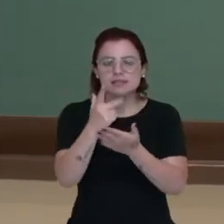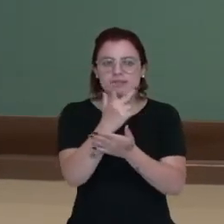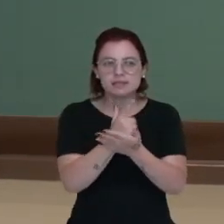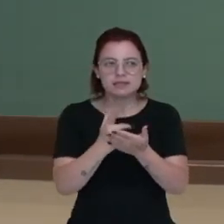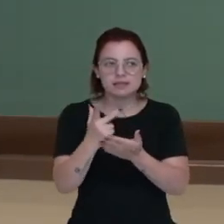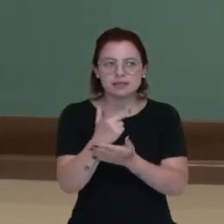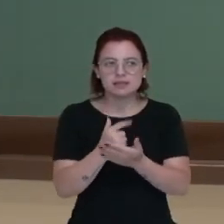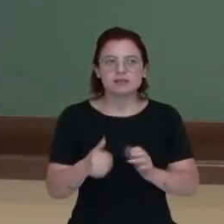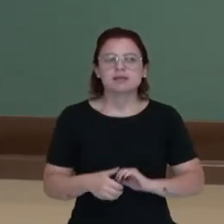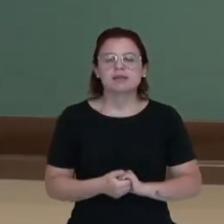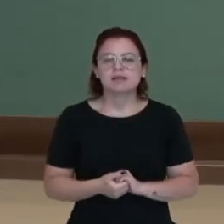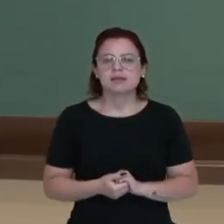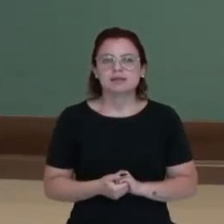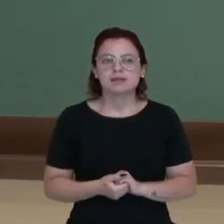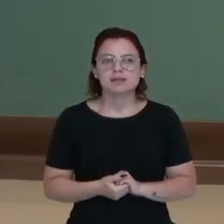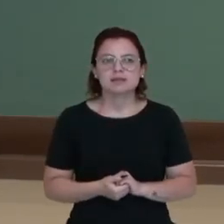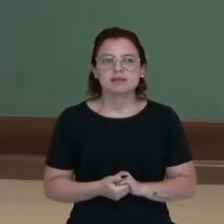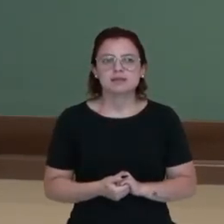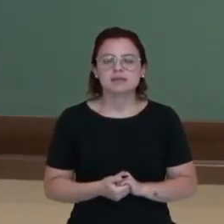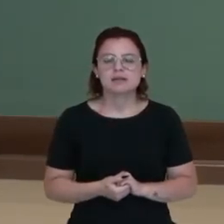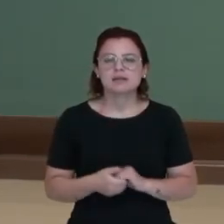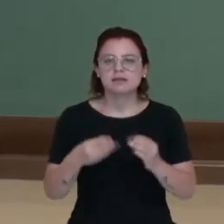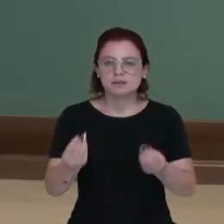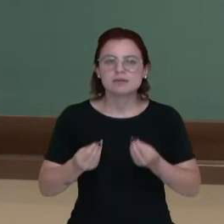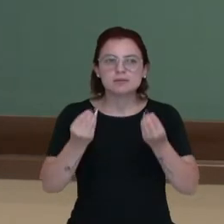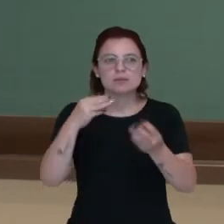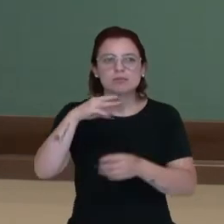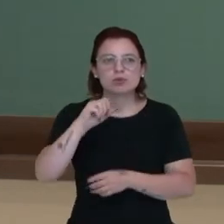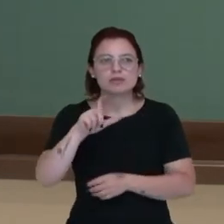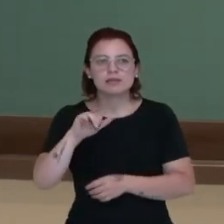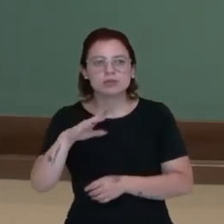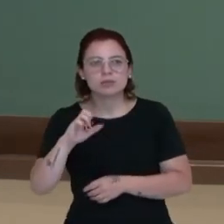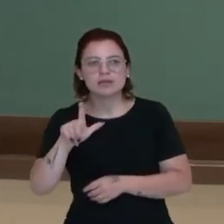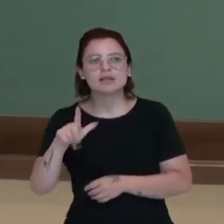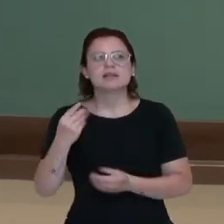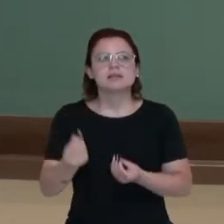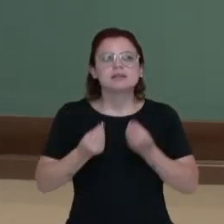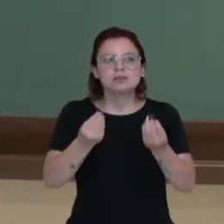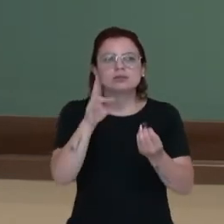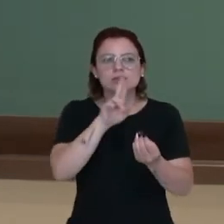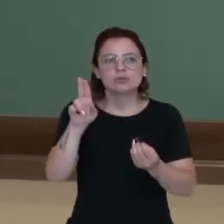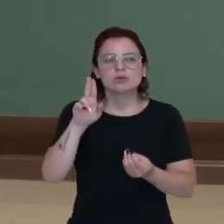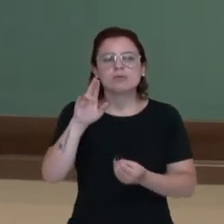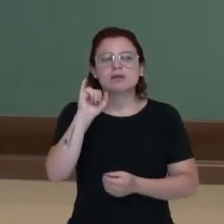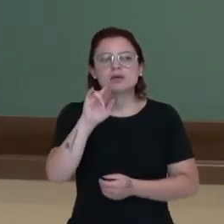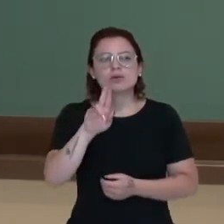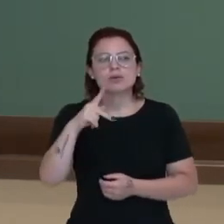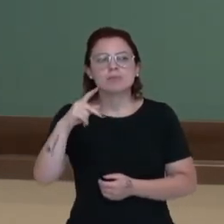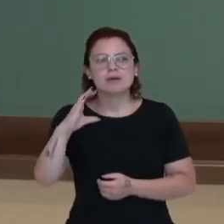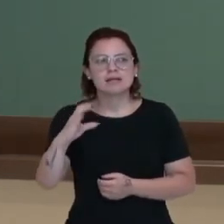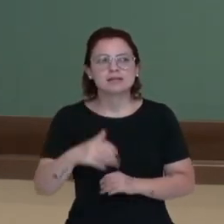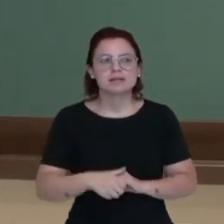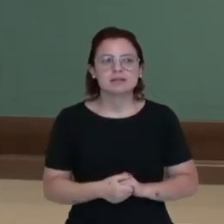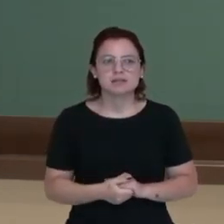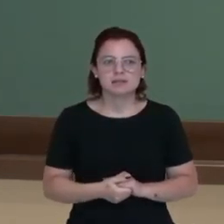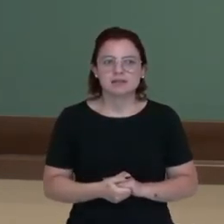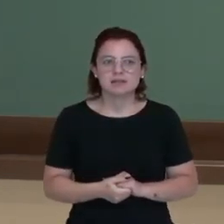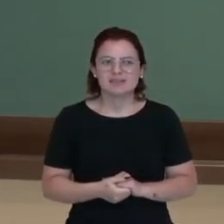a sua fórmula molecular e o seu nome seguindo a regra da IUPAC. Professor,